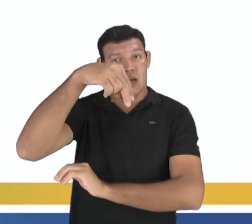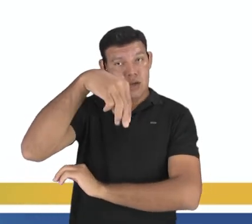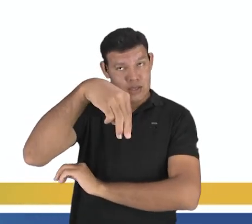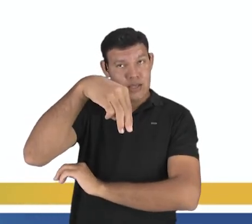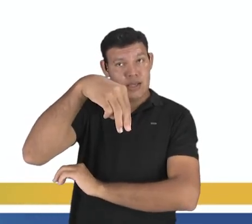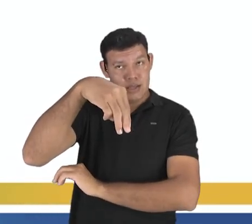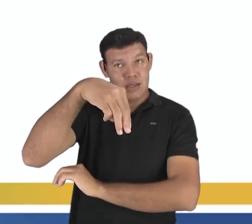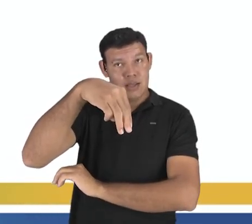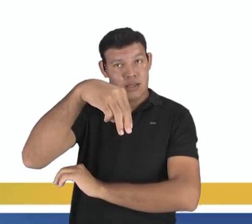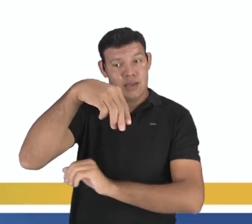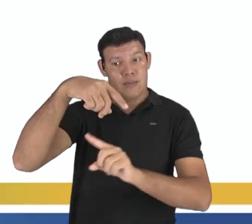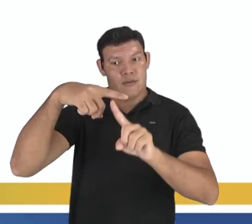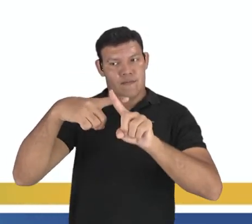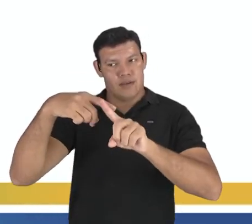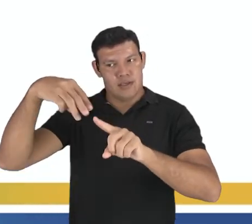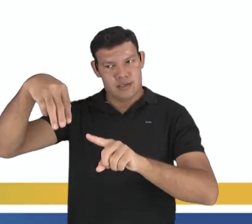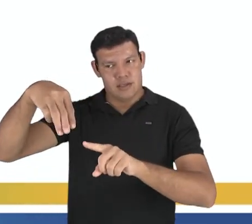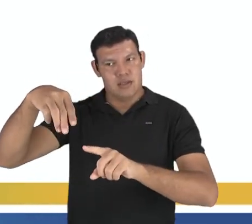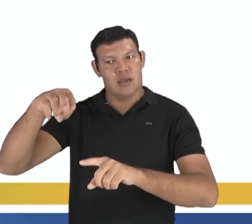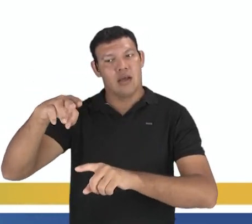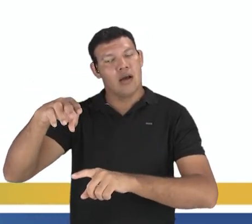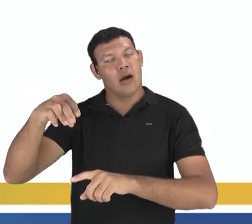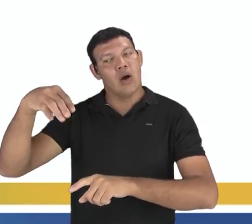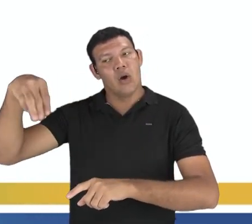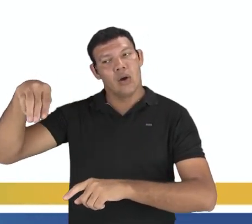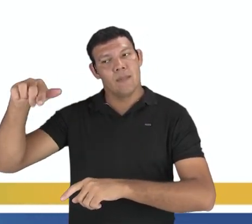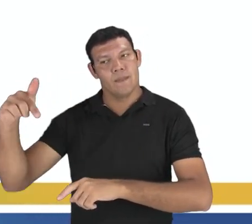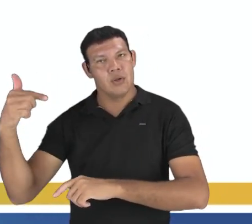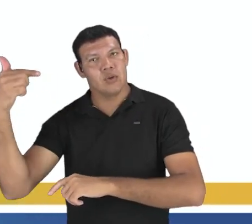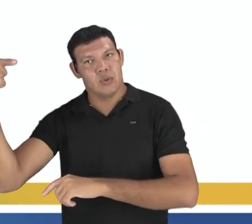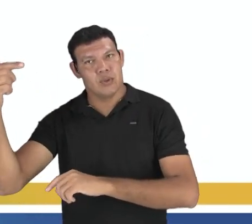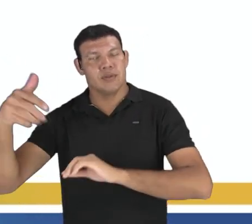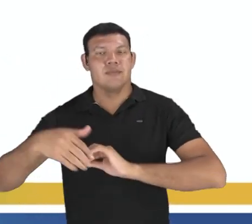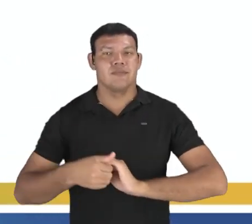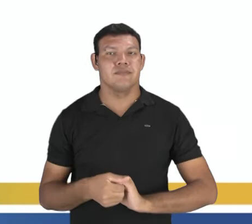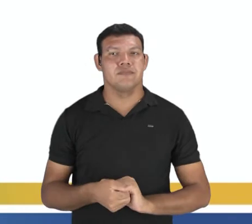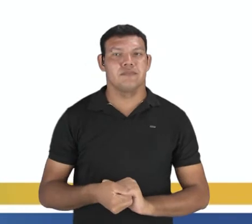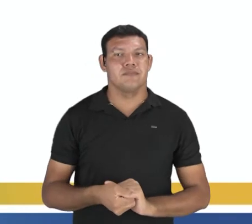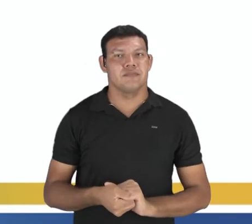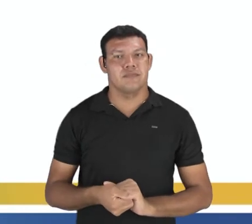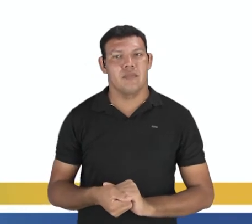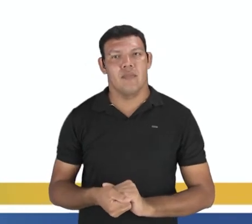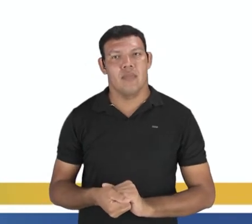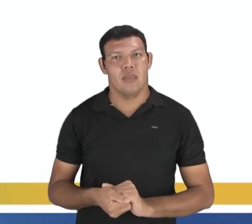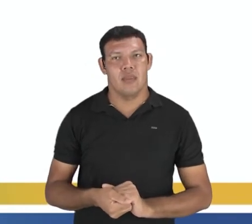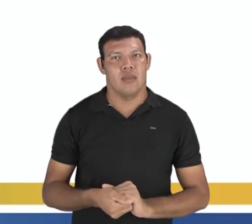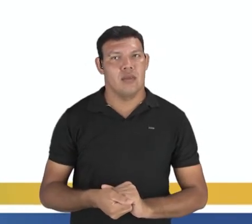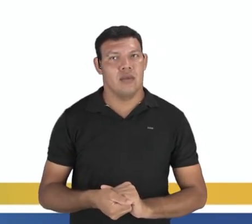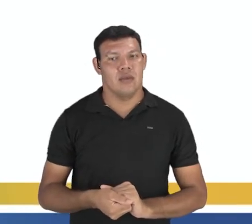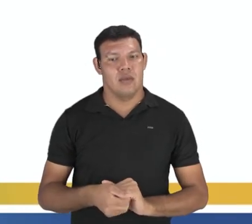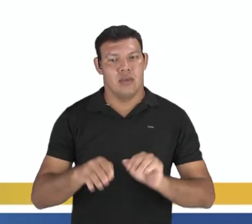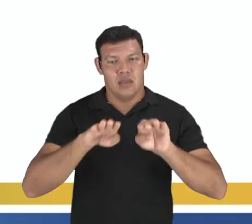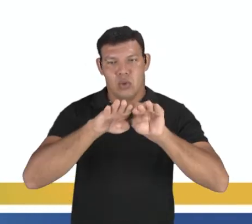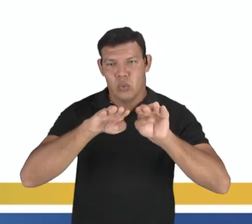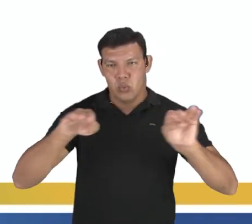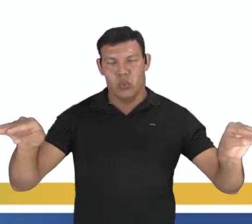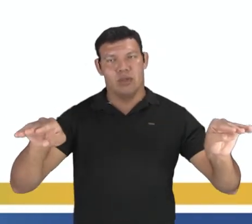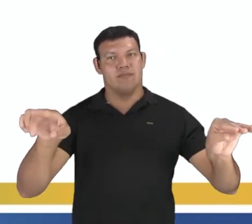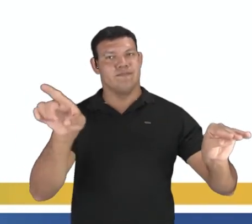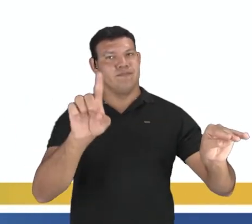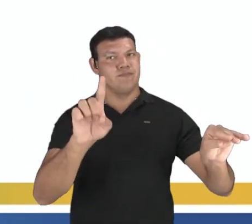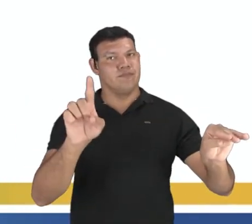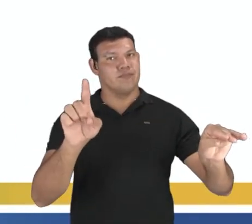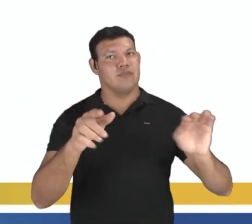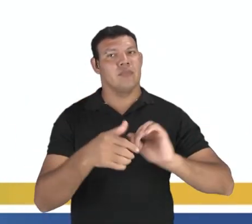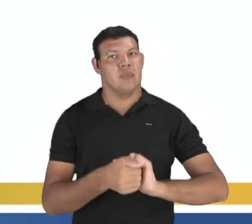metro vezes metro é metro ao quadrado, ou seja, nós não vamos ter um valor linear nesse caso,